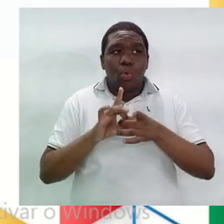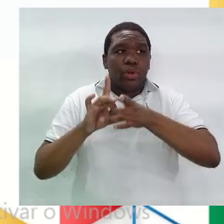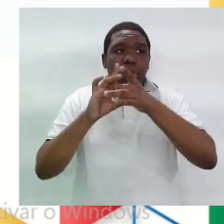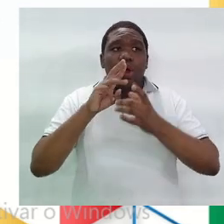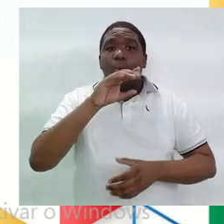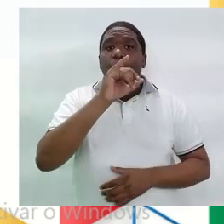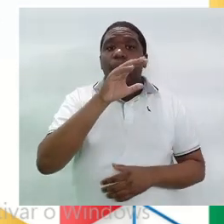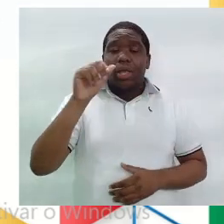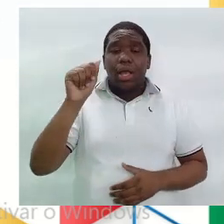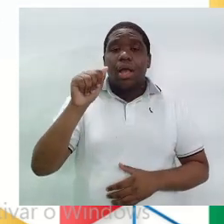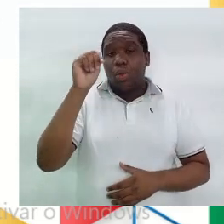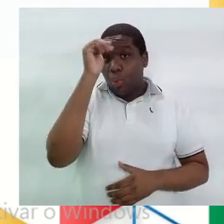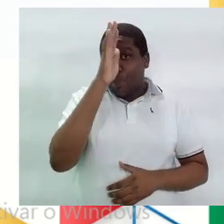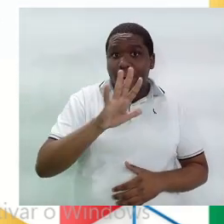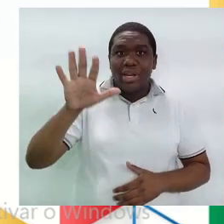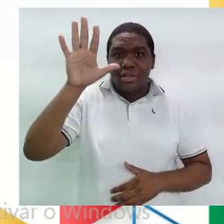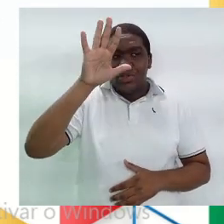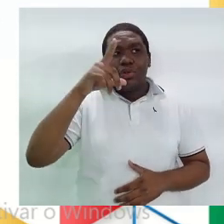Wicca do Brasil, há